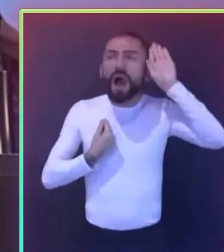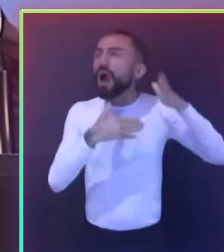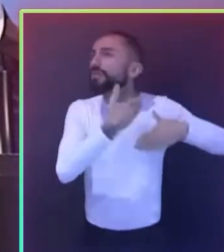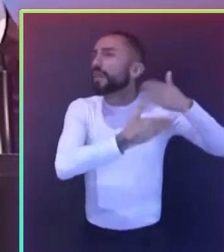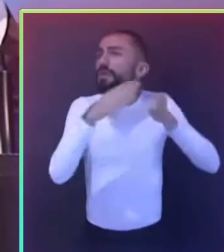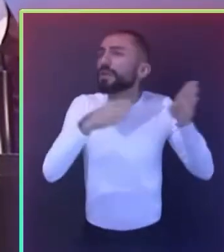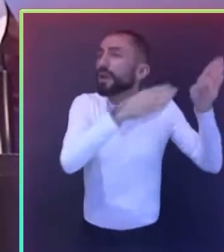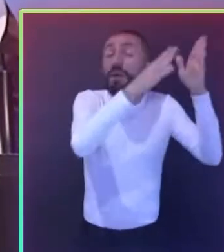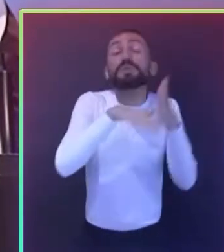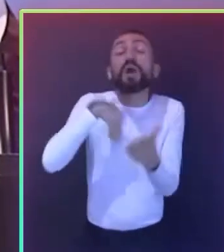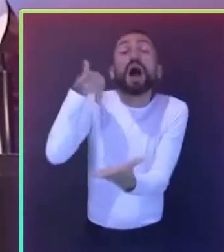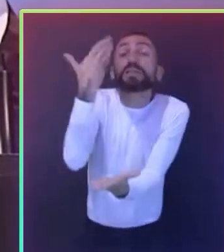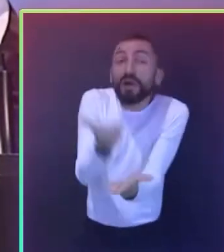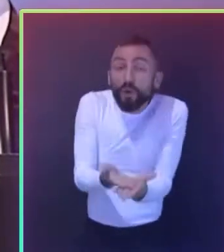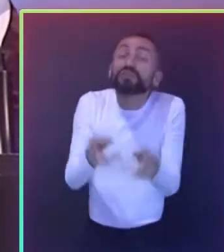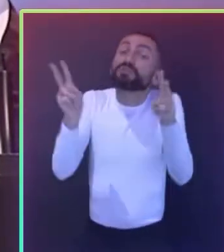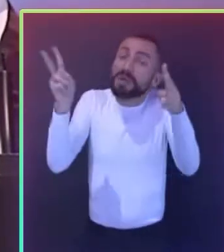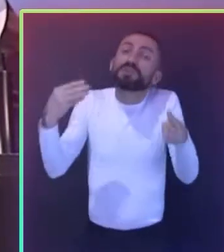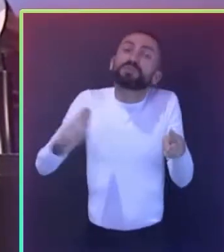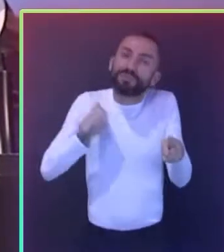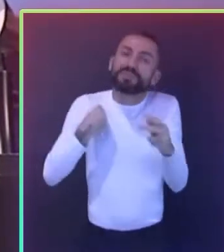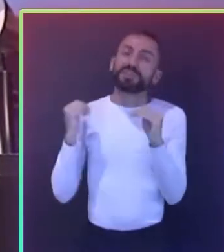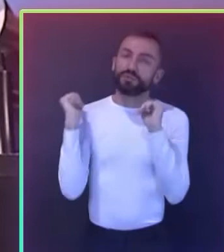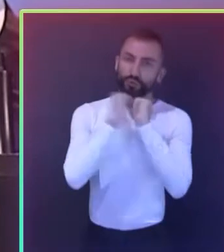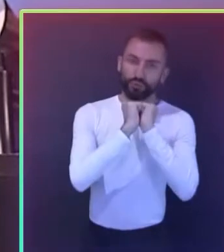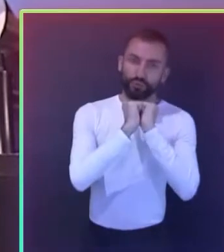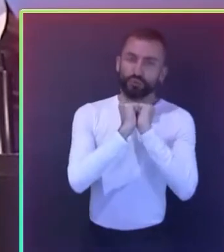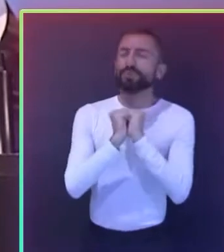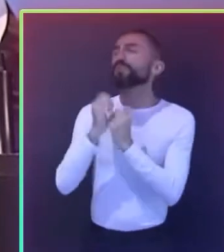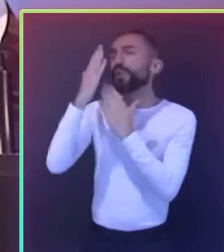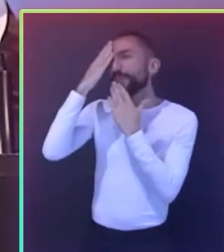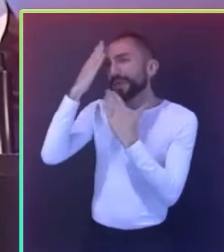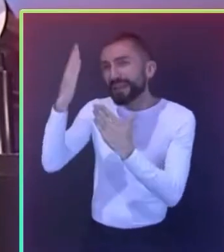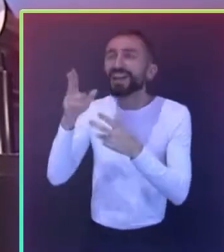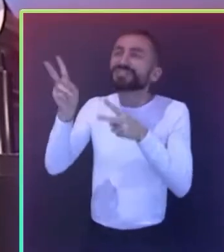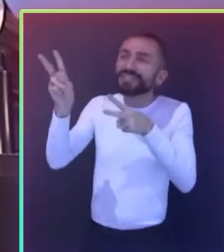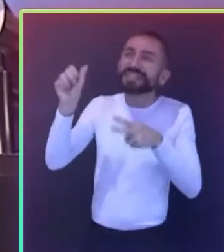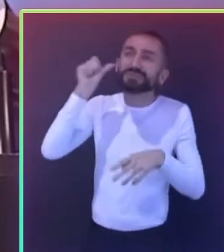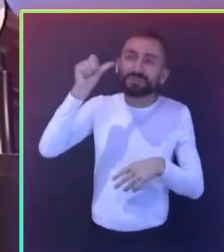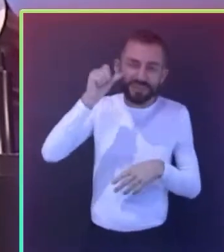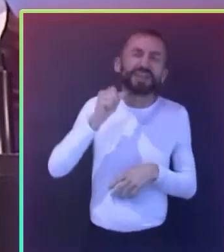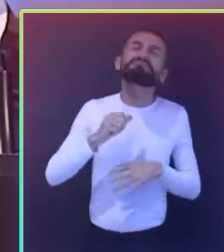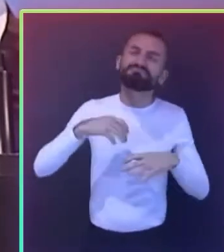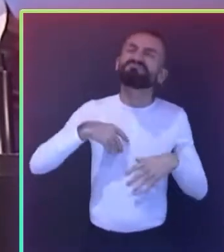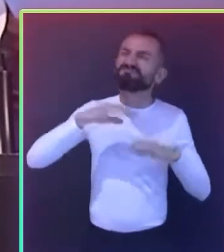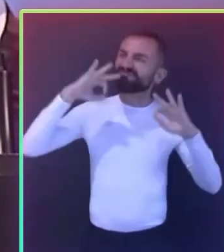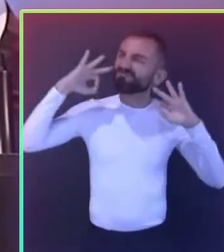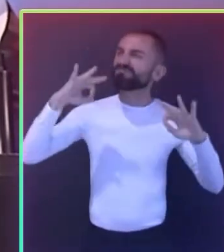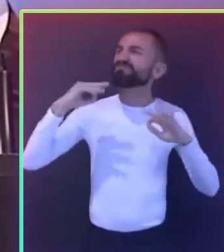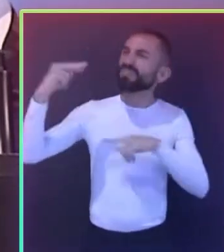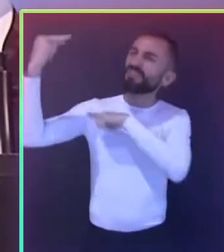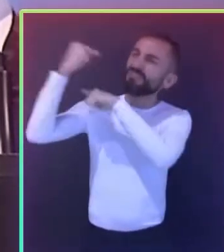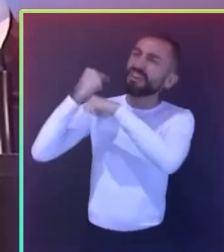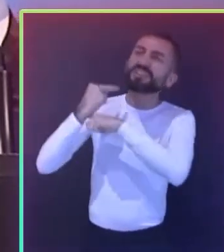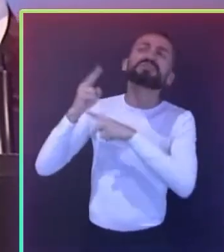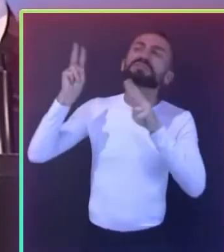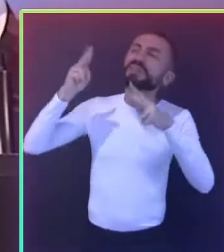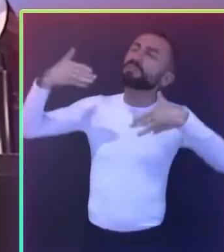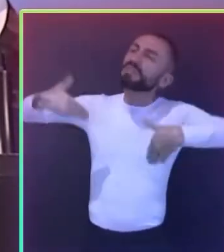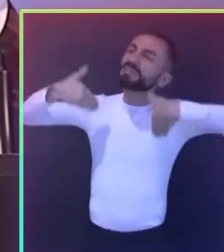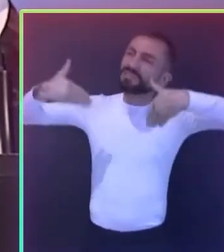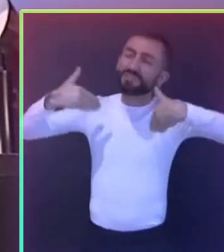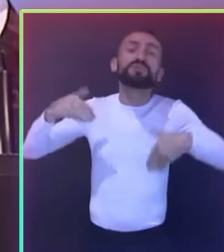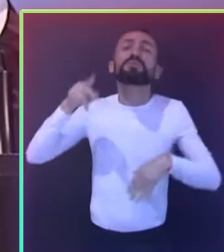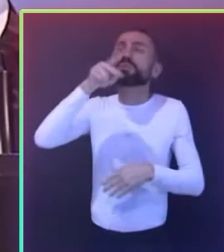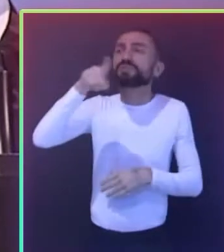hoje participa das nossas vidas em homenagem àquela que certamente está nos vento e sempre nos incentivou a